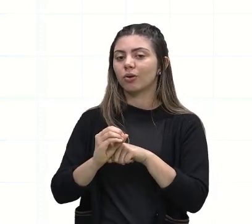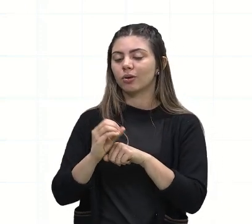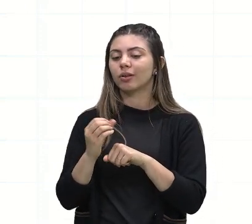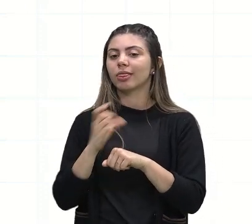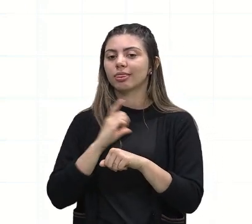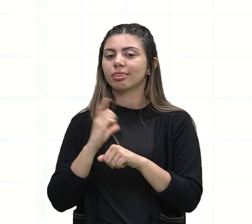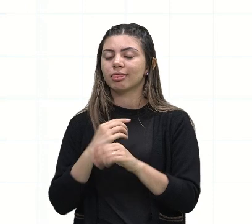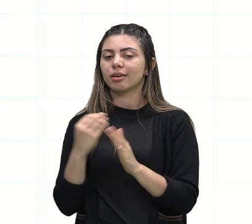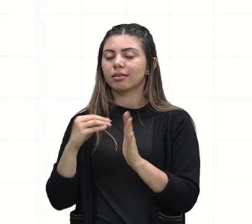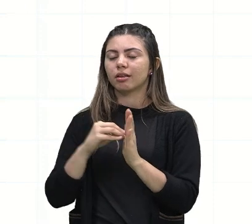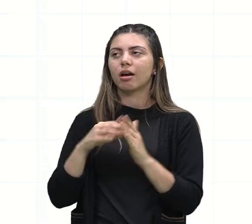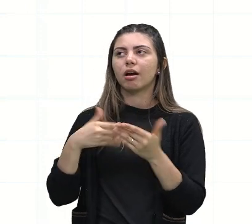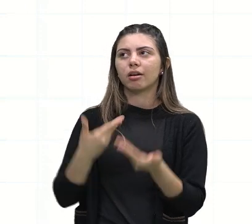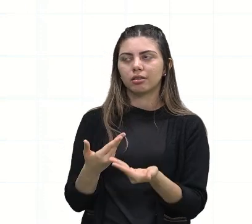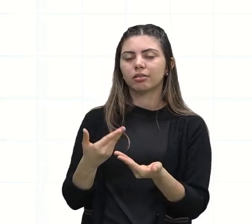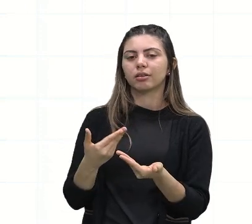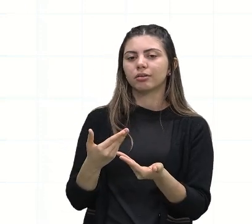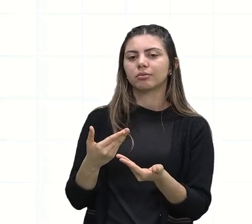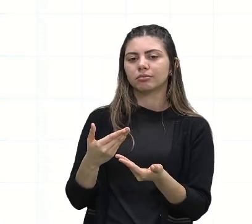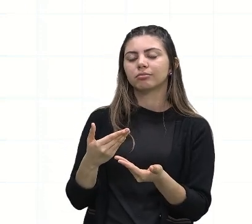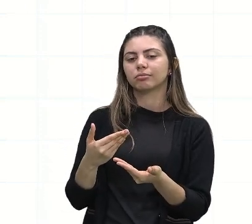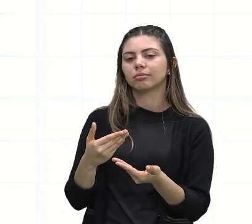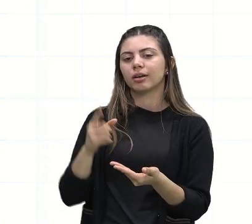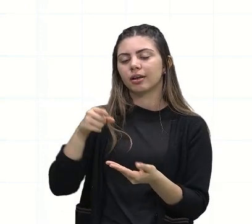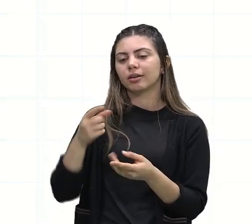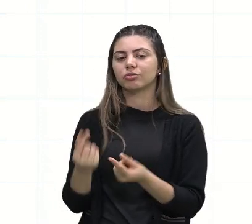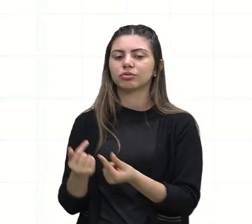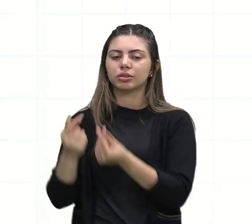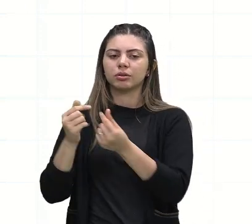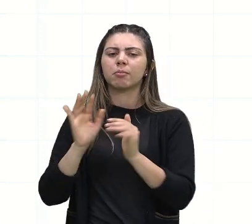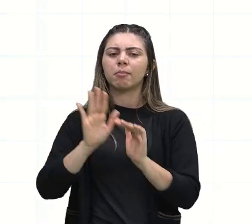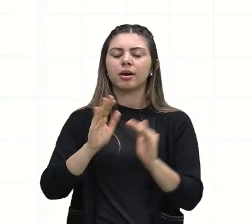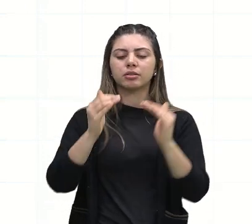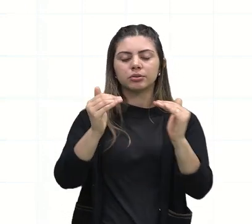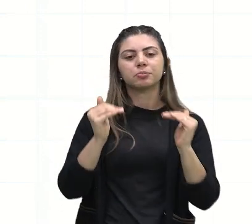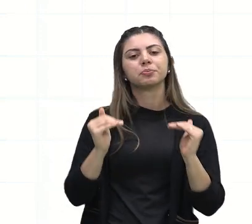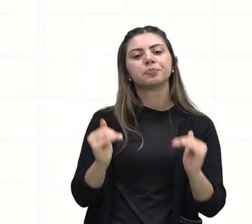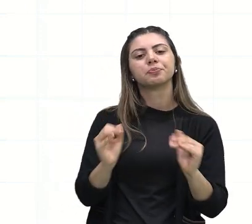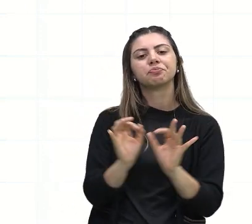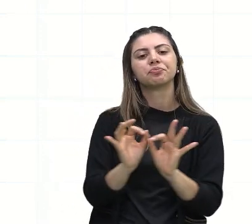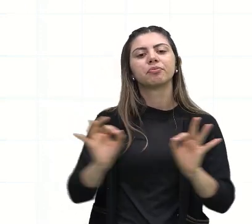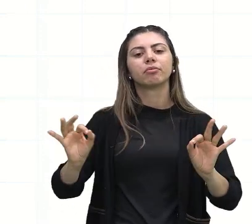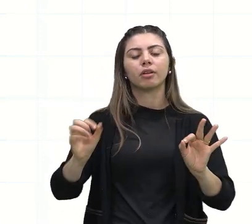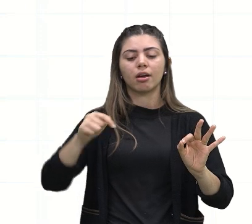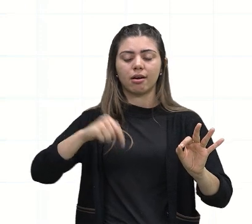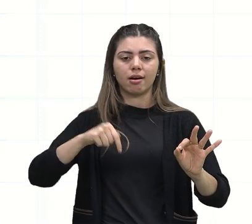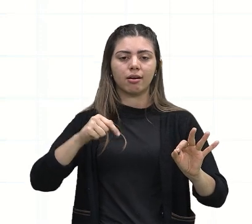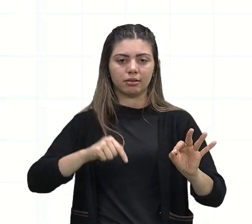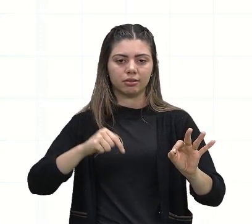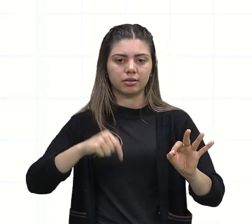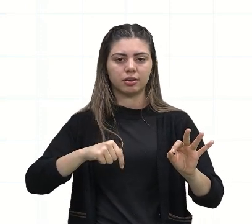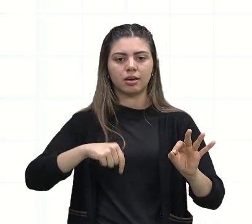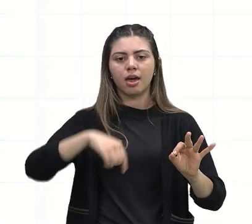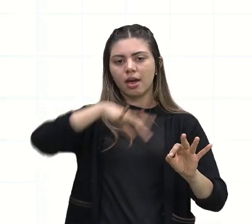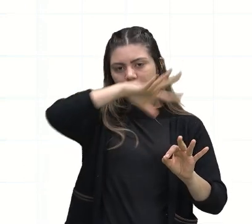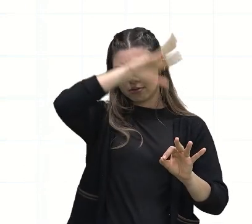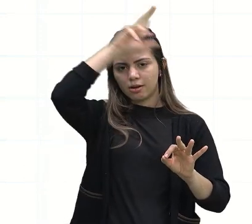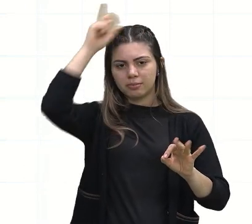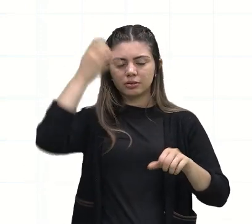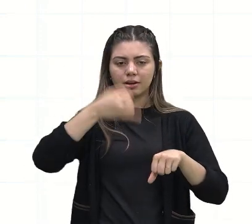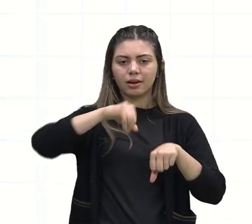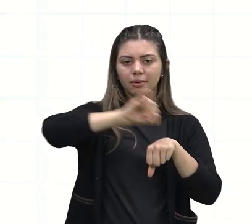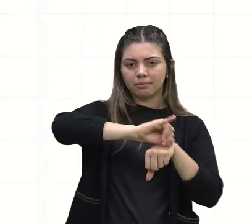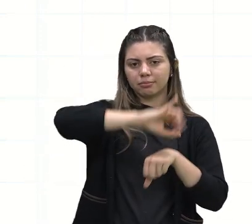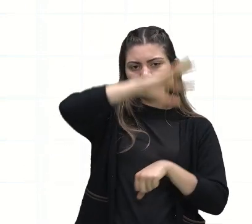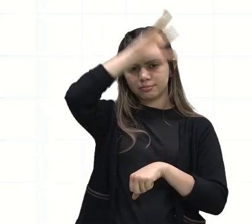essa palavra. Agora, quando eu digo a capital do Amazonas é Manaus. Então, observe que aqui eu já estou dizendo, né?